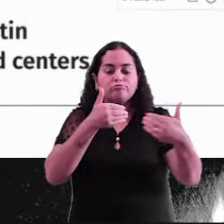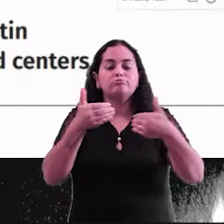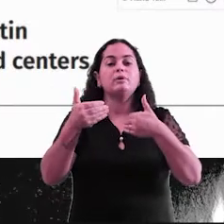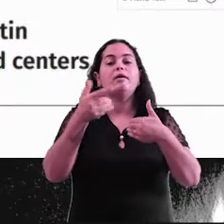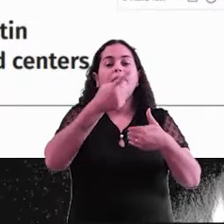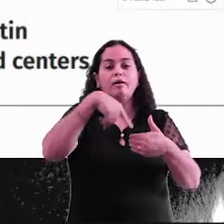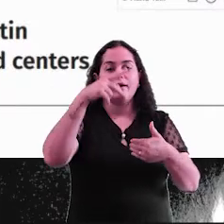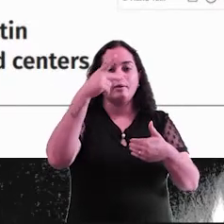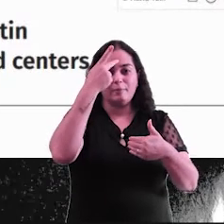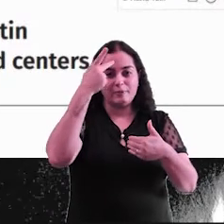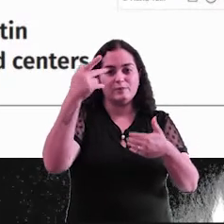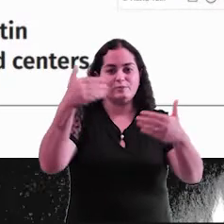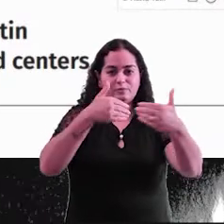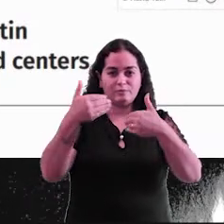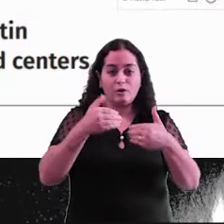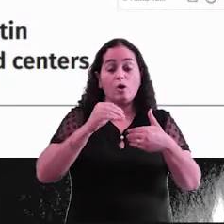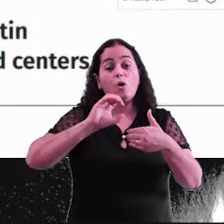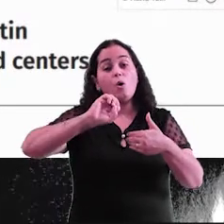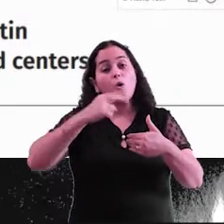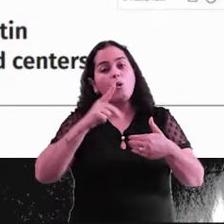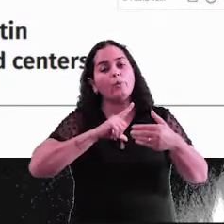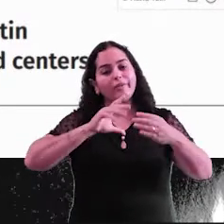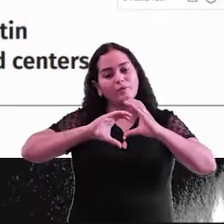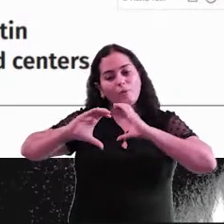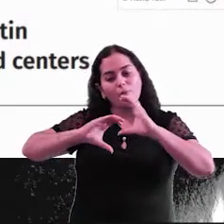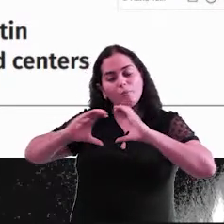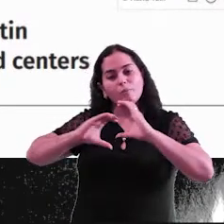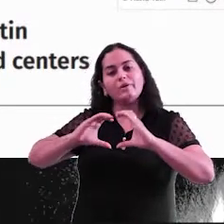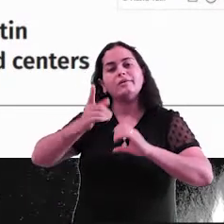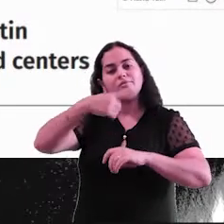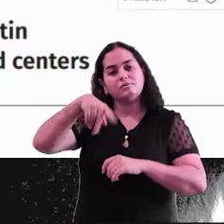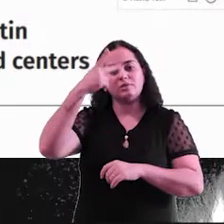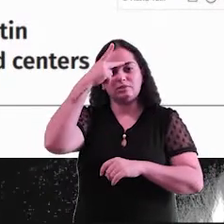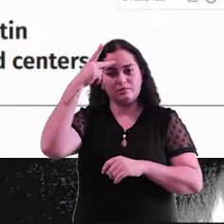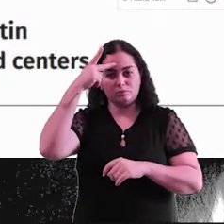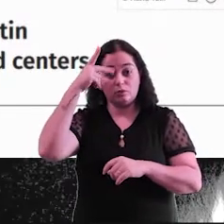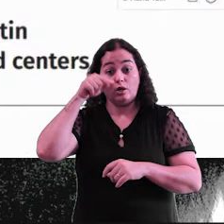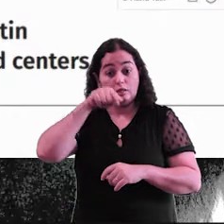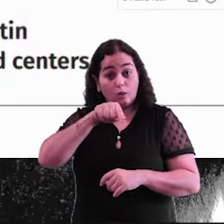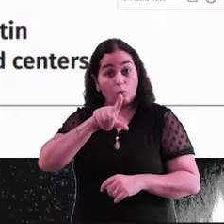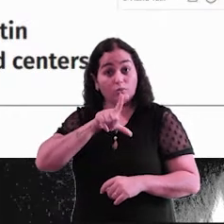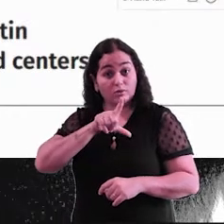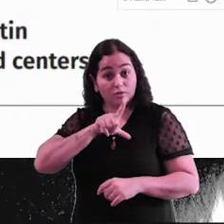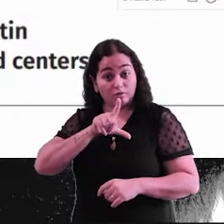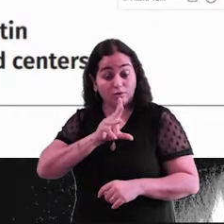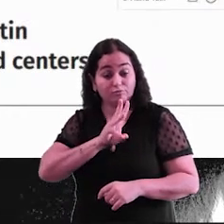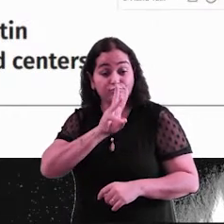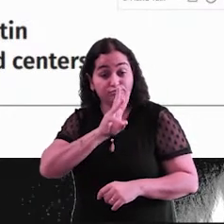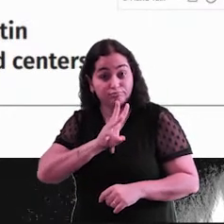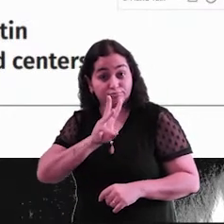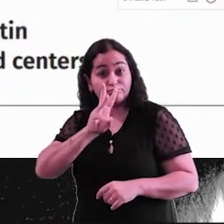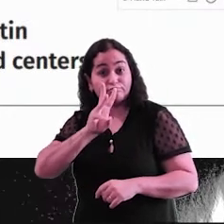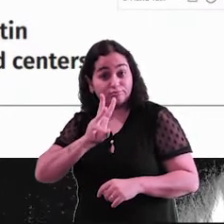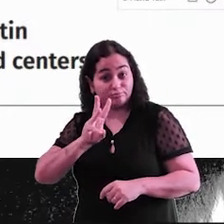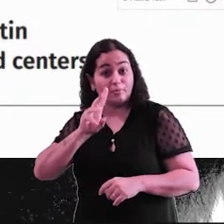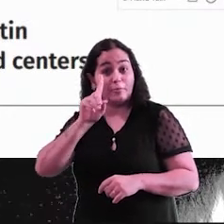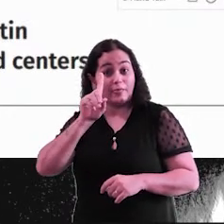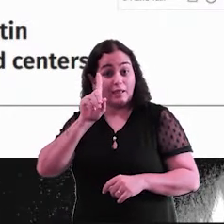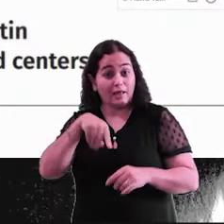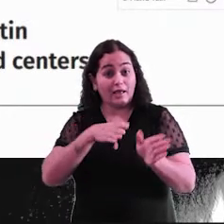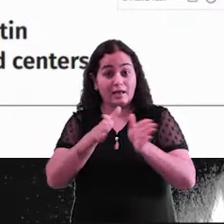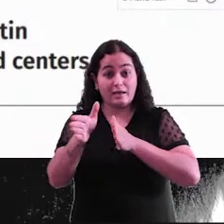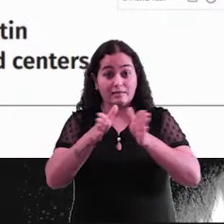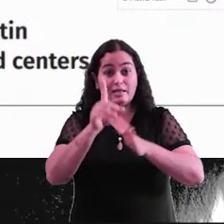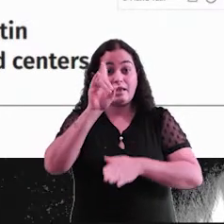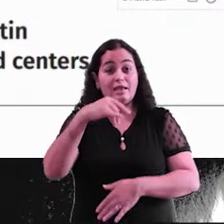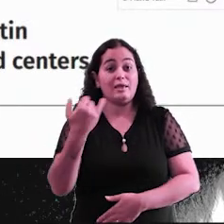é fundamental para a gente ter o acesso das informações básicas, por exemplo, dos museus, para os seus